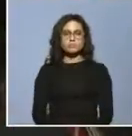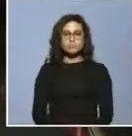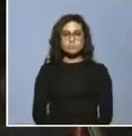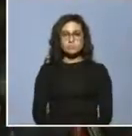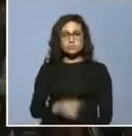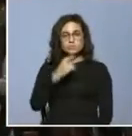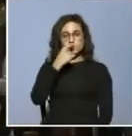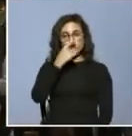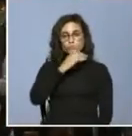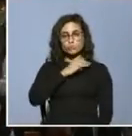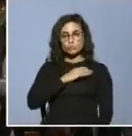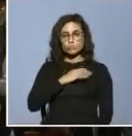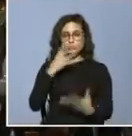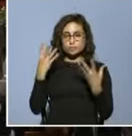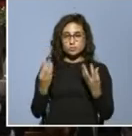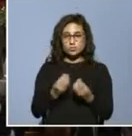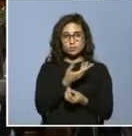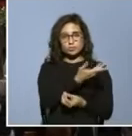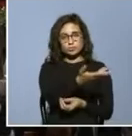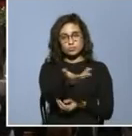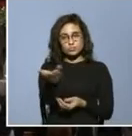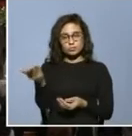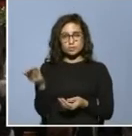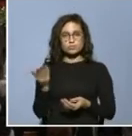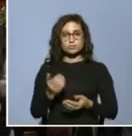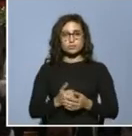O Senhor esteja convosco.